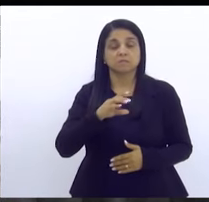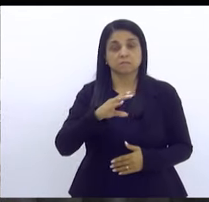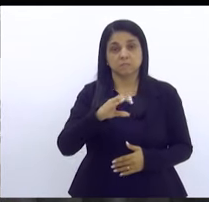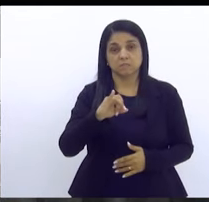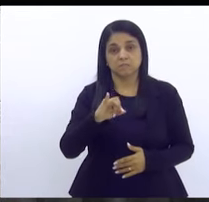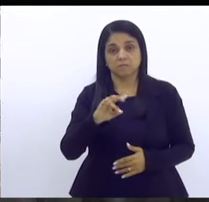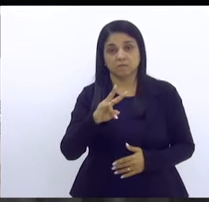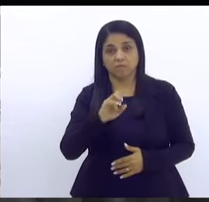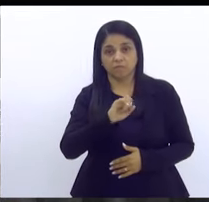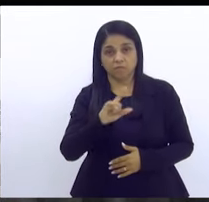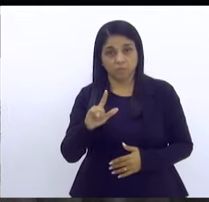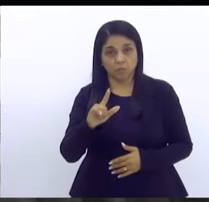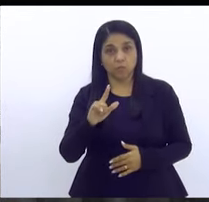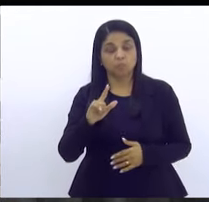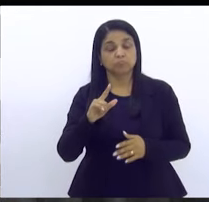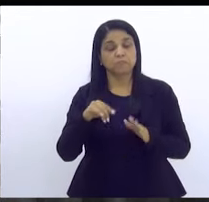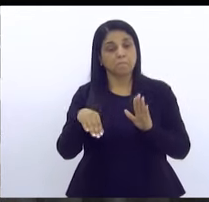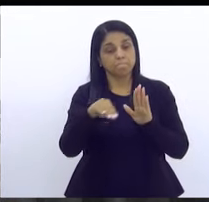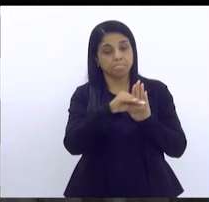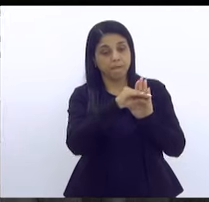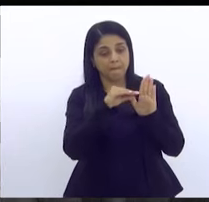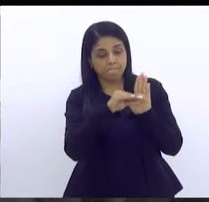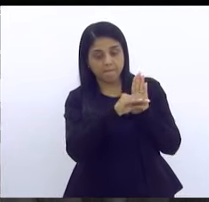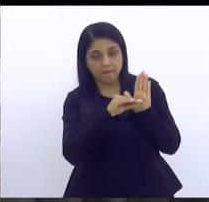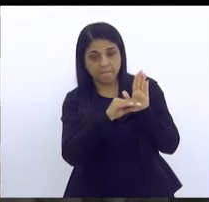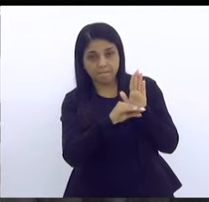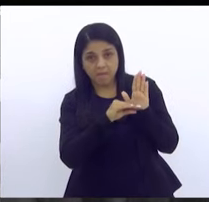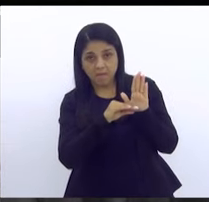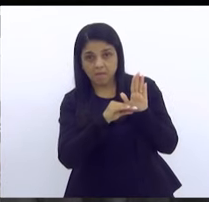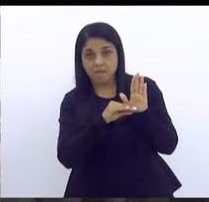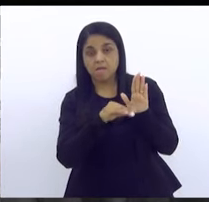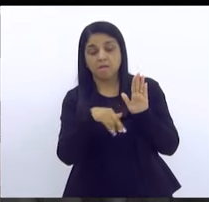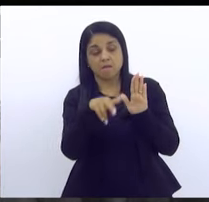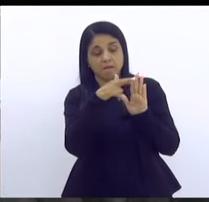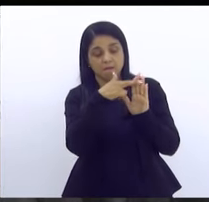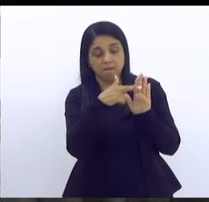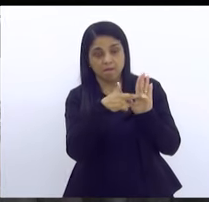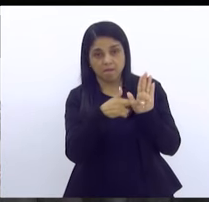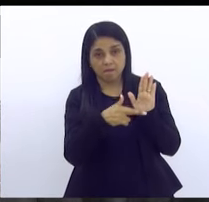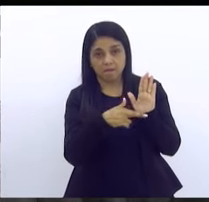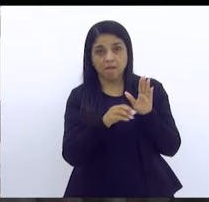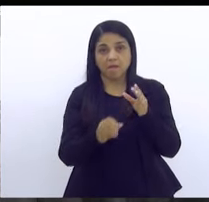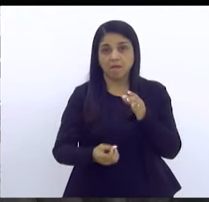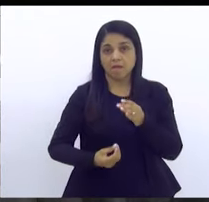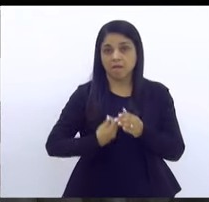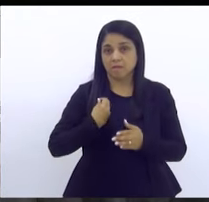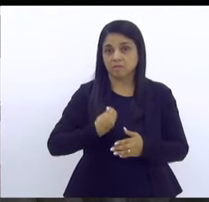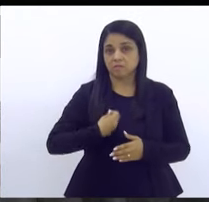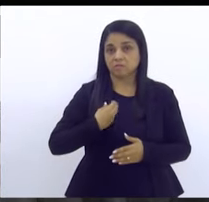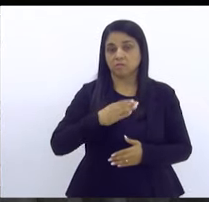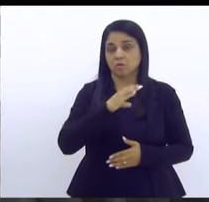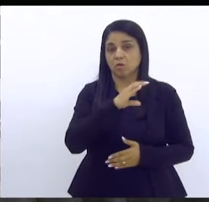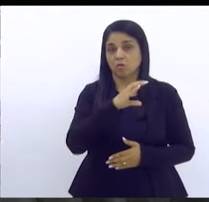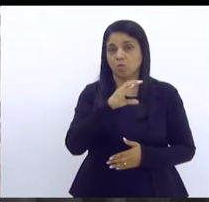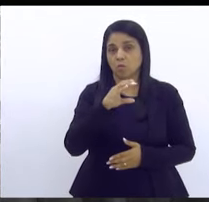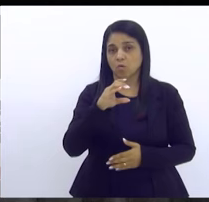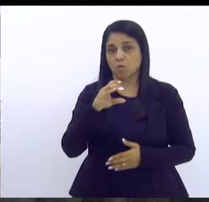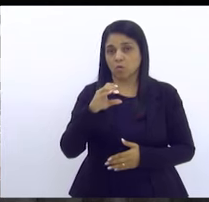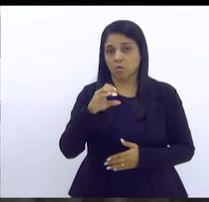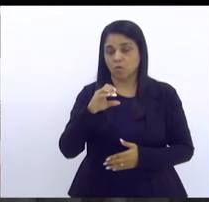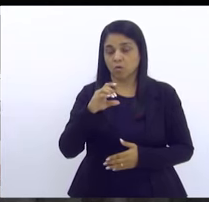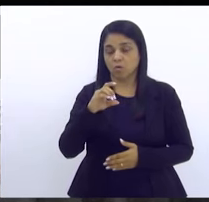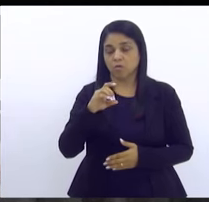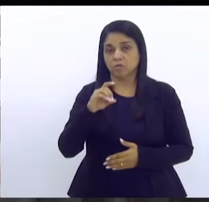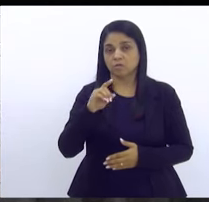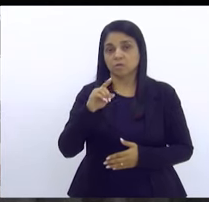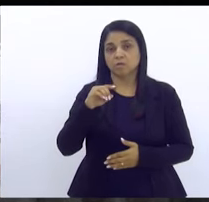né, algumas considerações, entre elas a existência da Corregedoria Geral da Polícia Civil